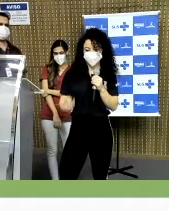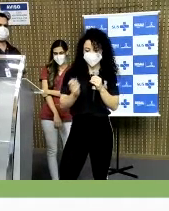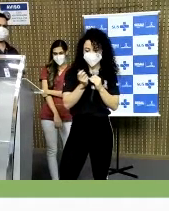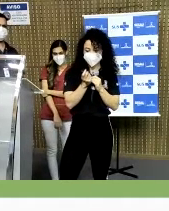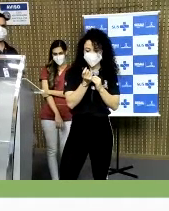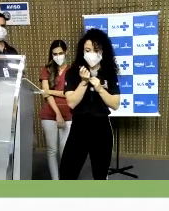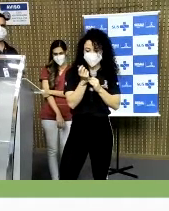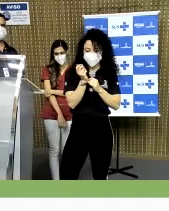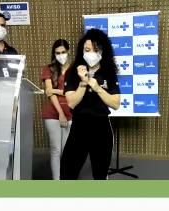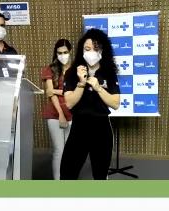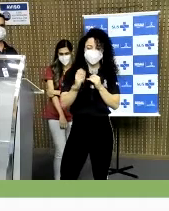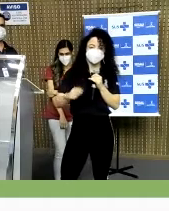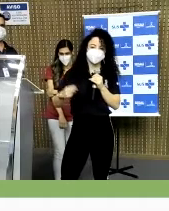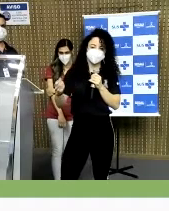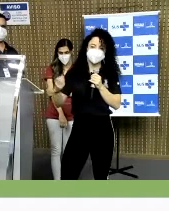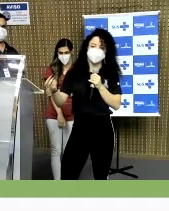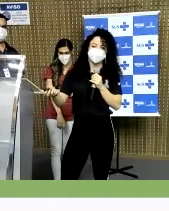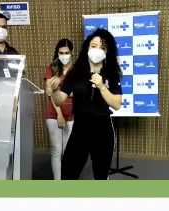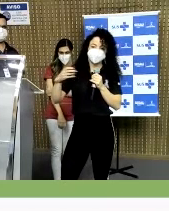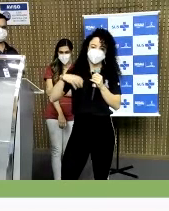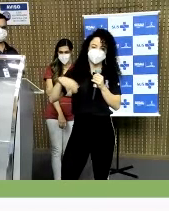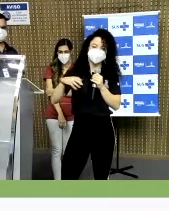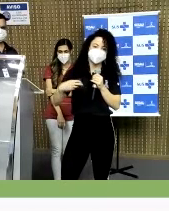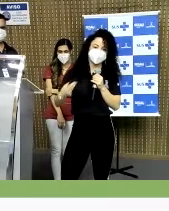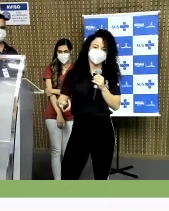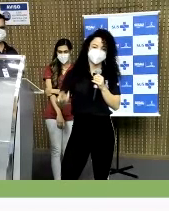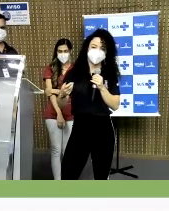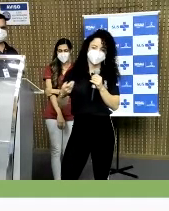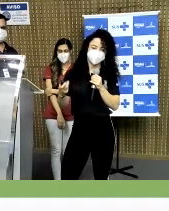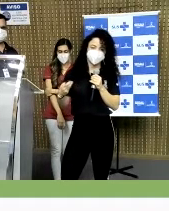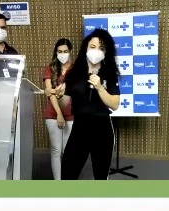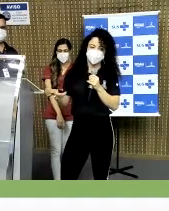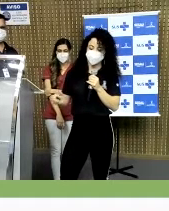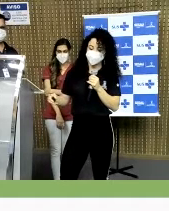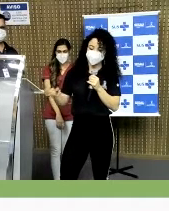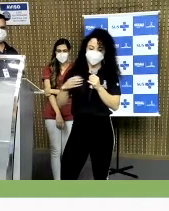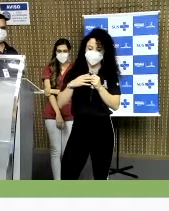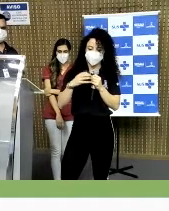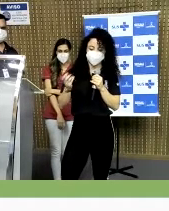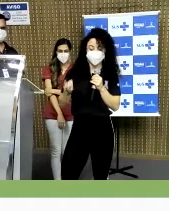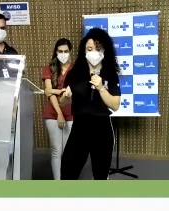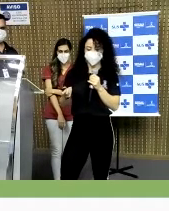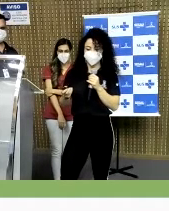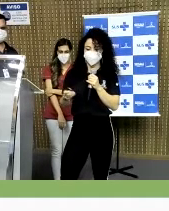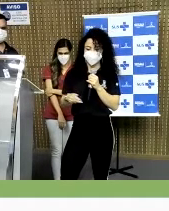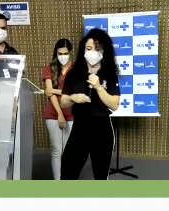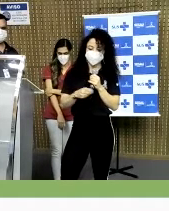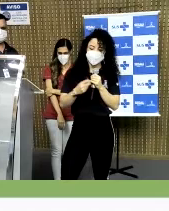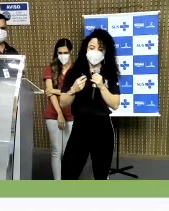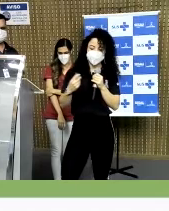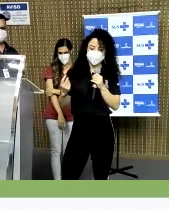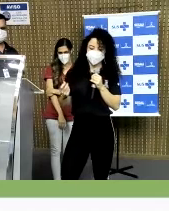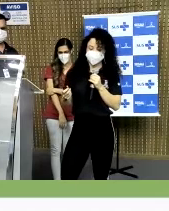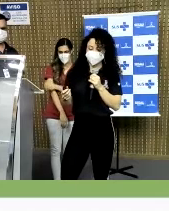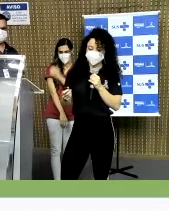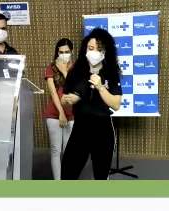267%. Não, às vezes não contemplando só a nossa área, né? Por ter um obstetra e ser uma UBS,